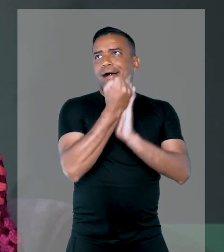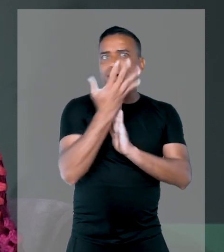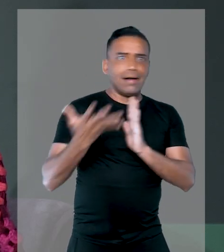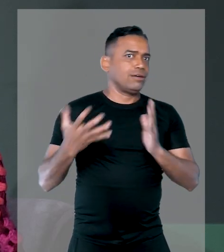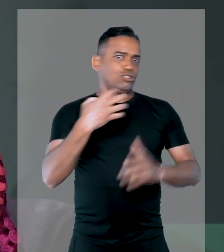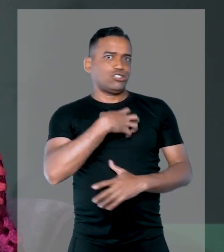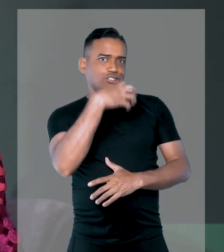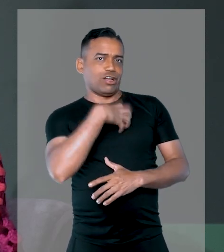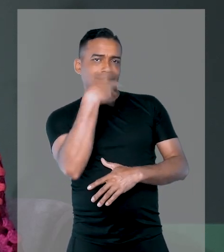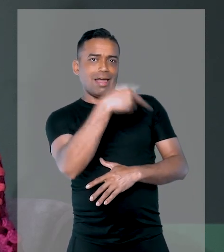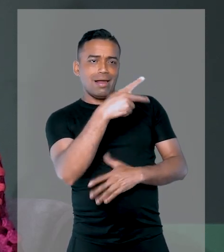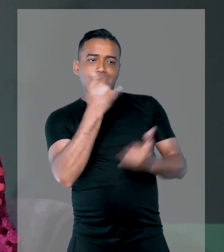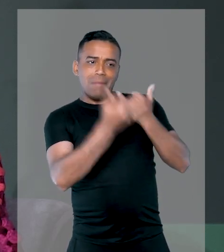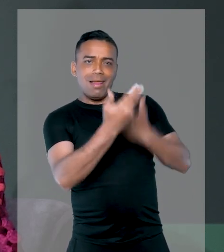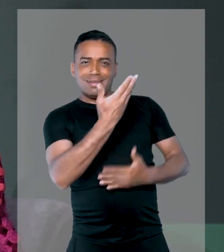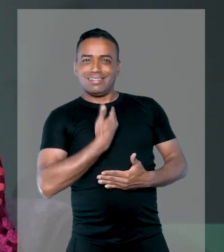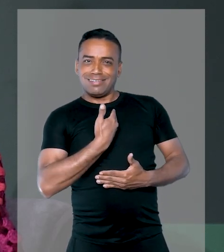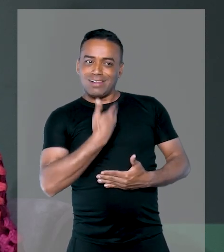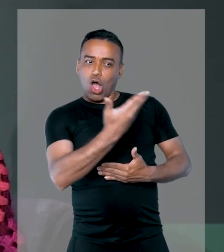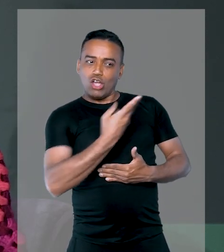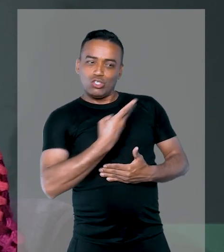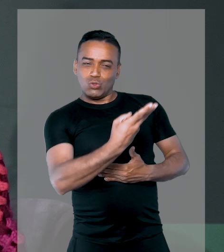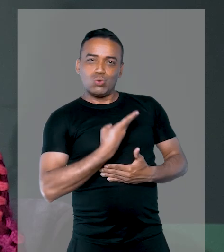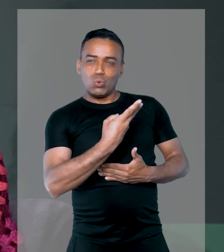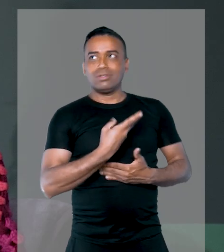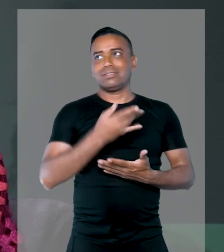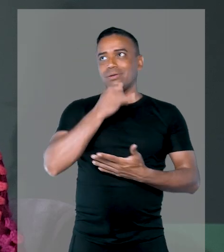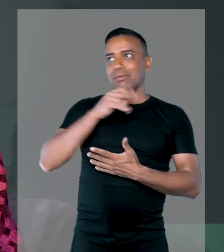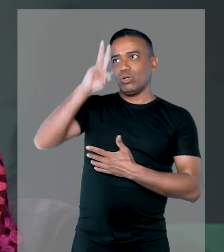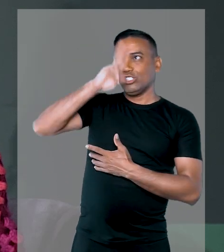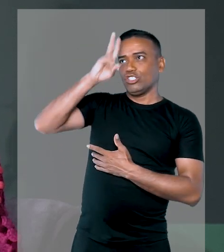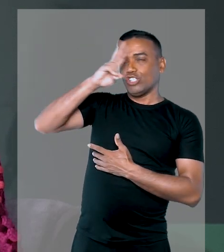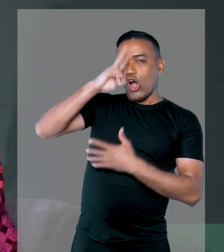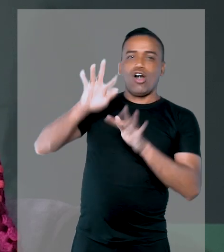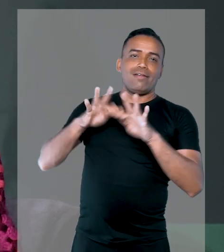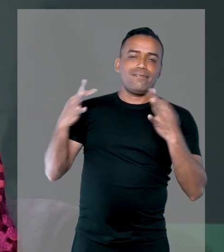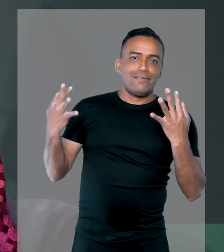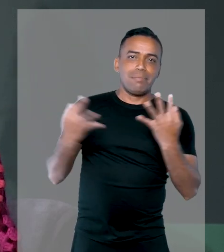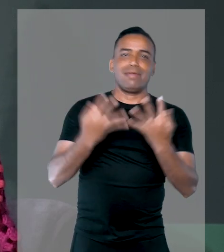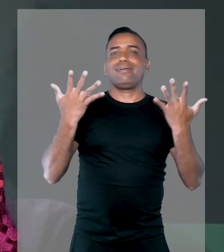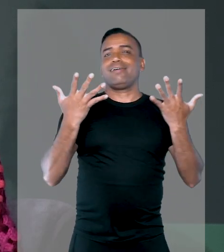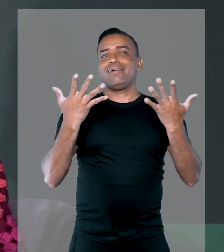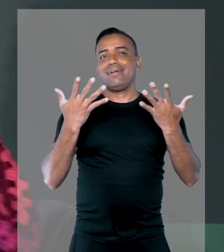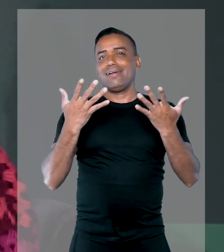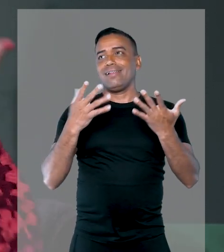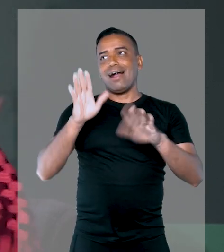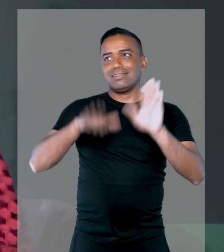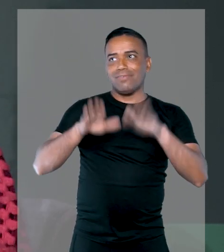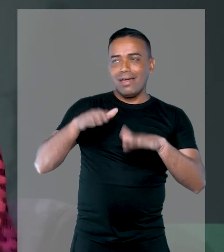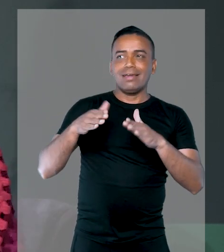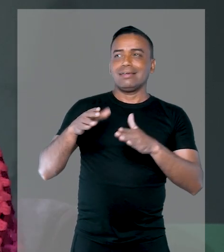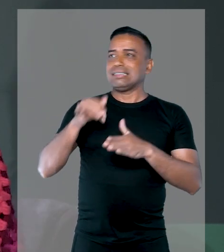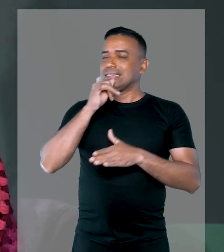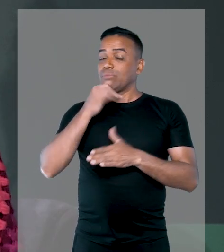mas eu digo assim, em questão de história familiar, assim. Tem muita coisa minha que, às vezes,